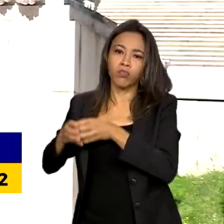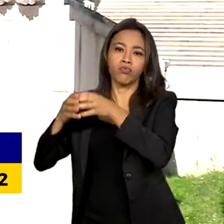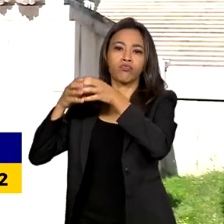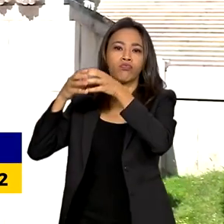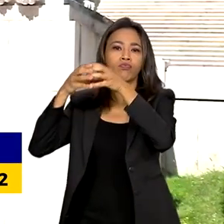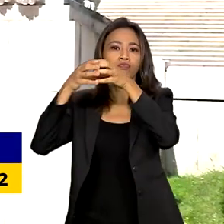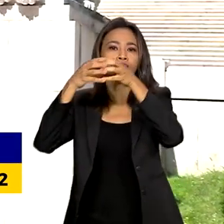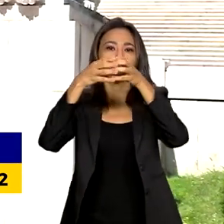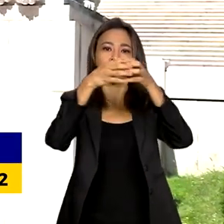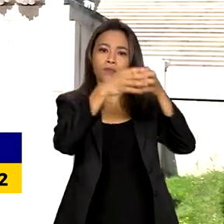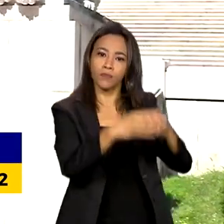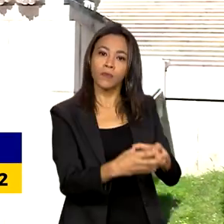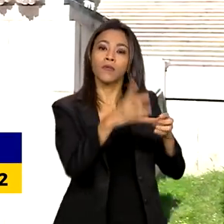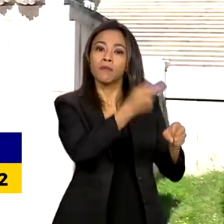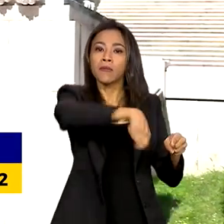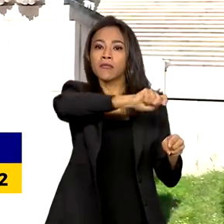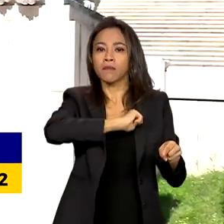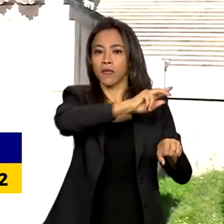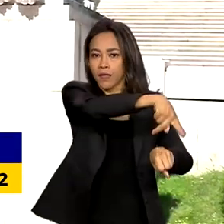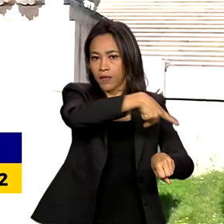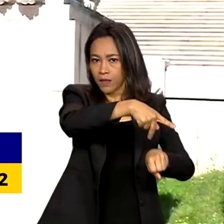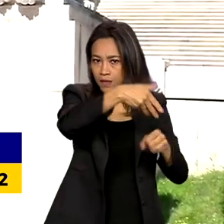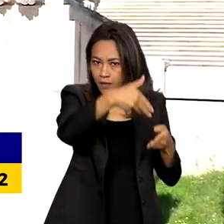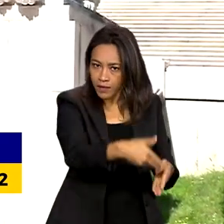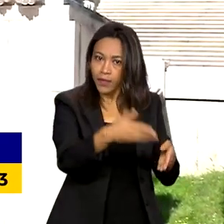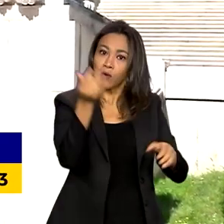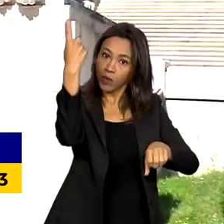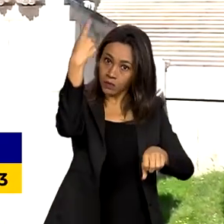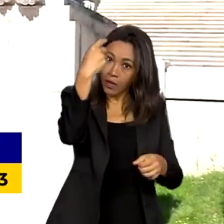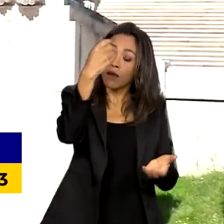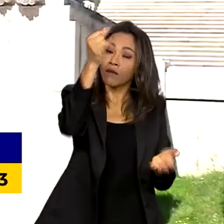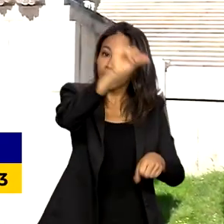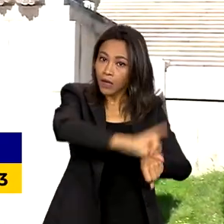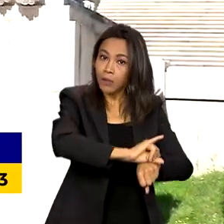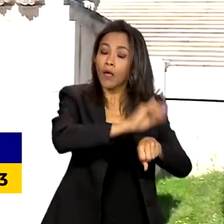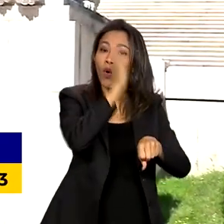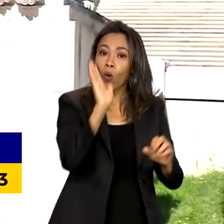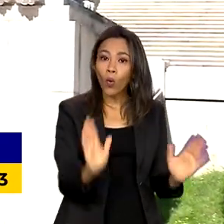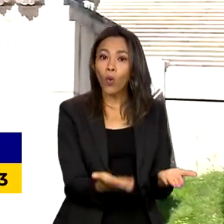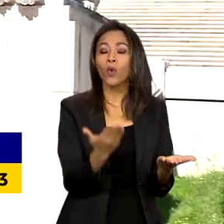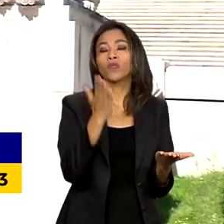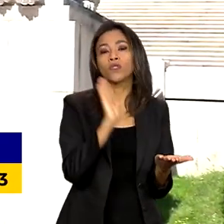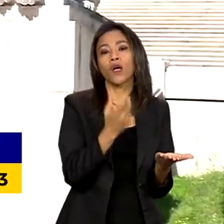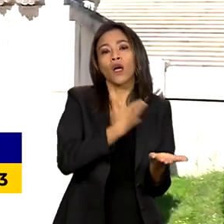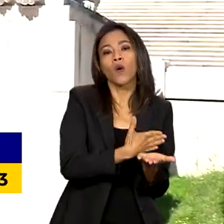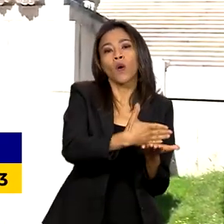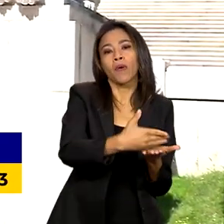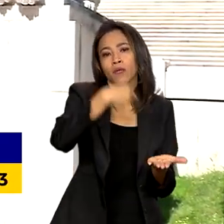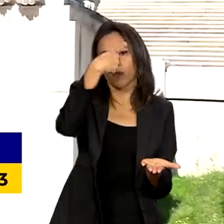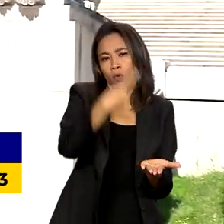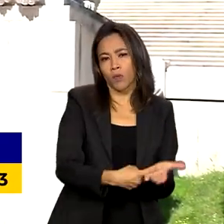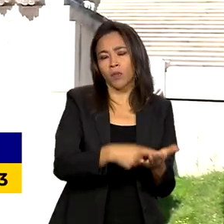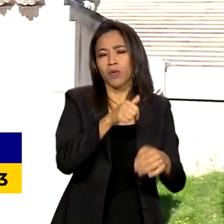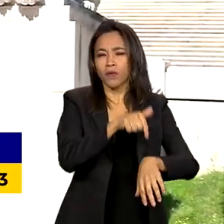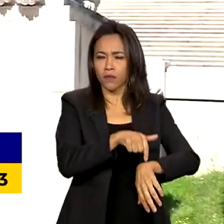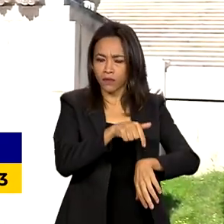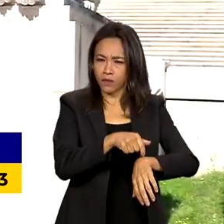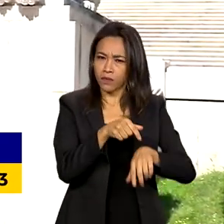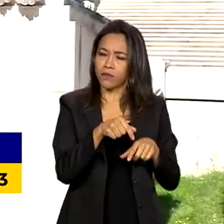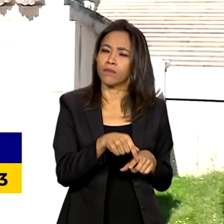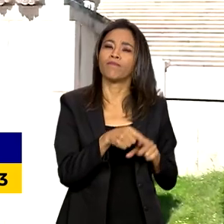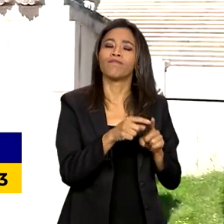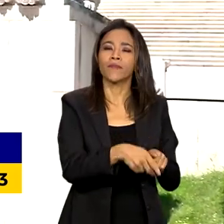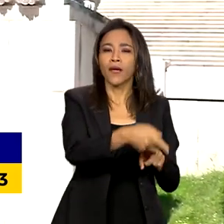para a Espanha. A agenda oficial em Madrid já começa hoje, logo mais às 17 horas.